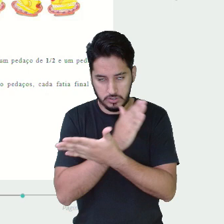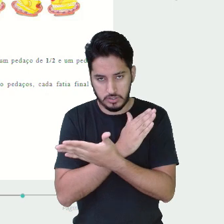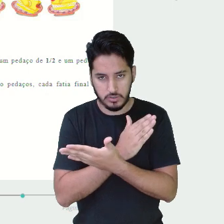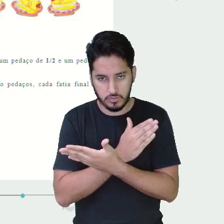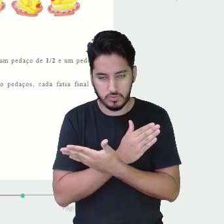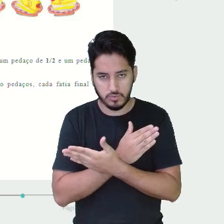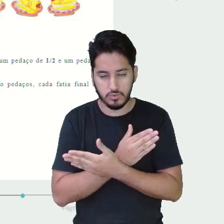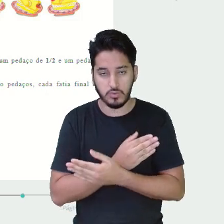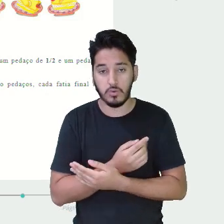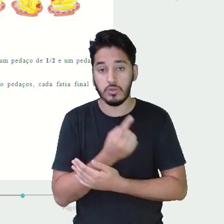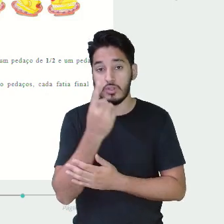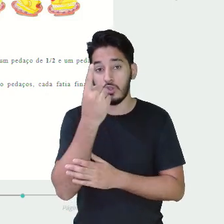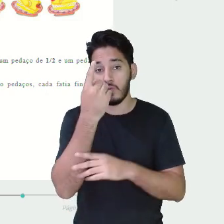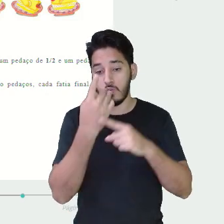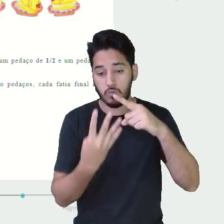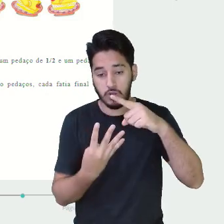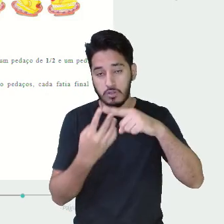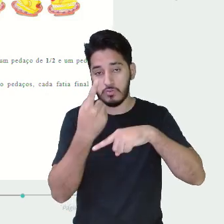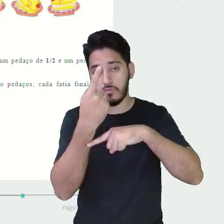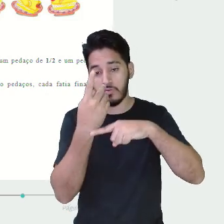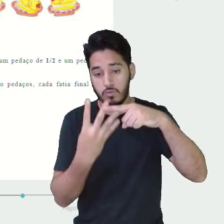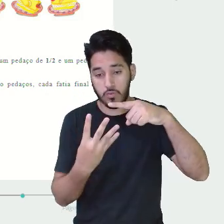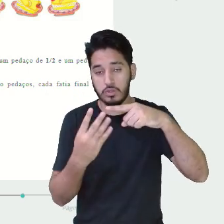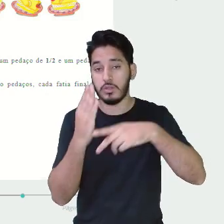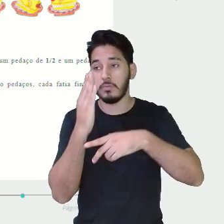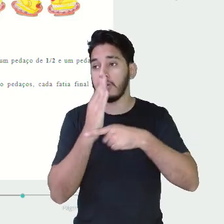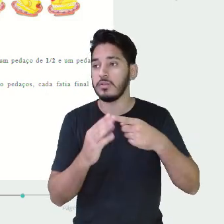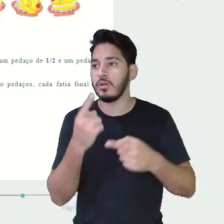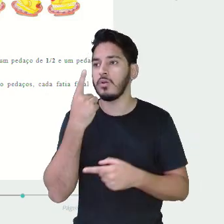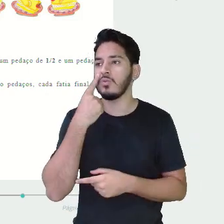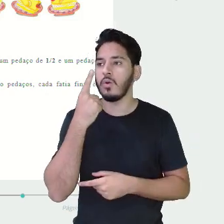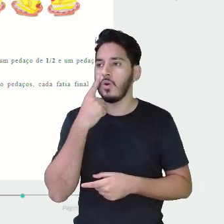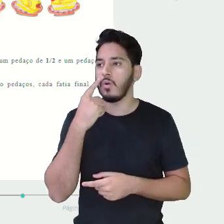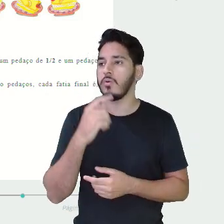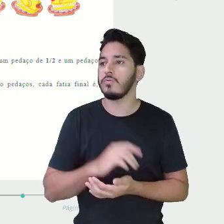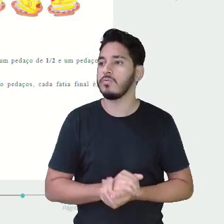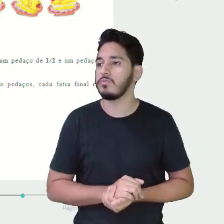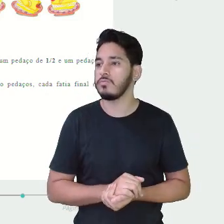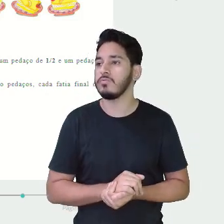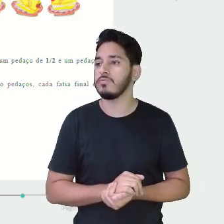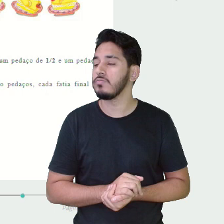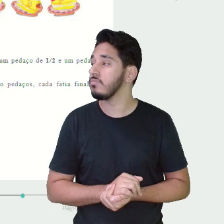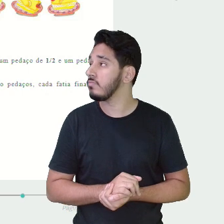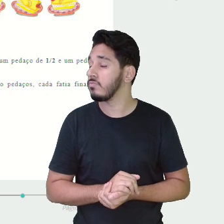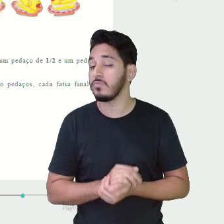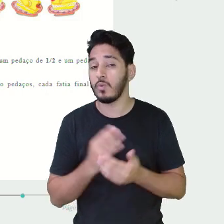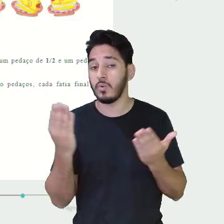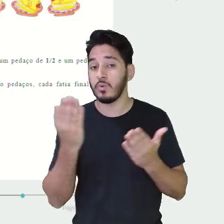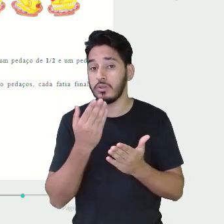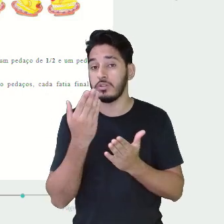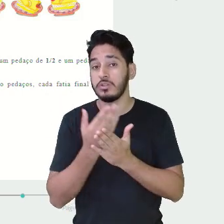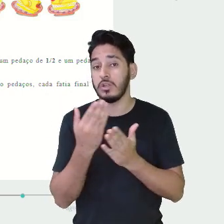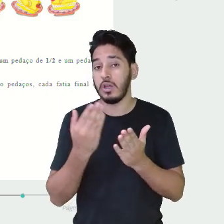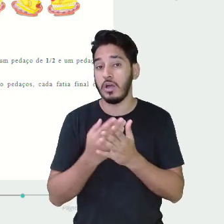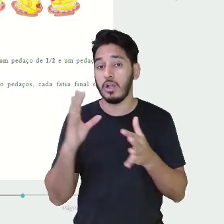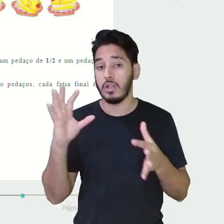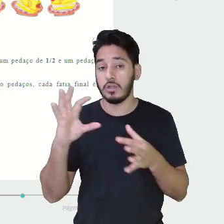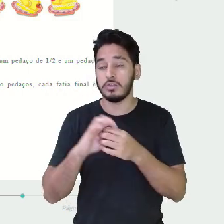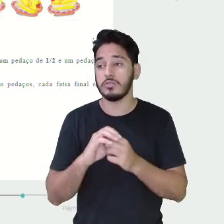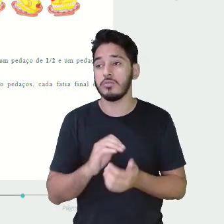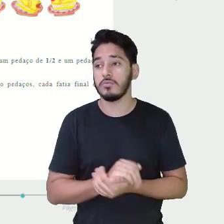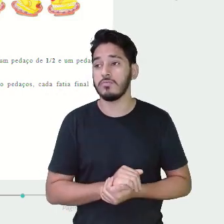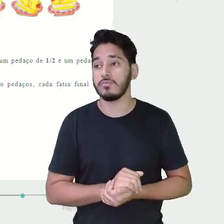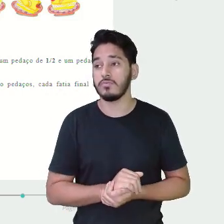pedaço de 1/4 na metade. Presta atenção nisso, hein? Tem um pouco a ver com a nossa aula de hoje. Ficam